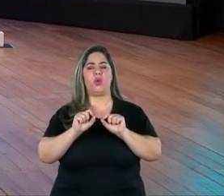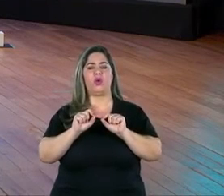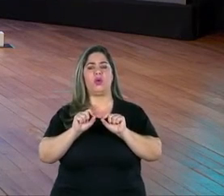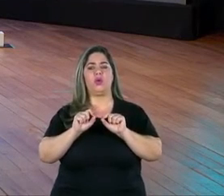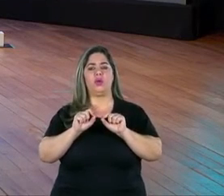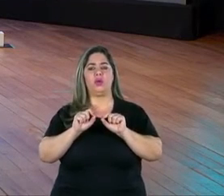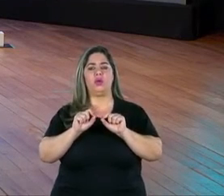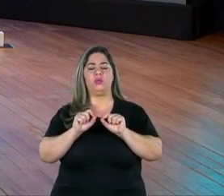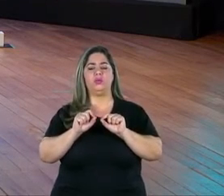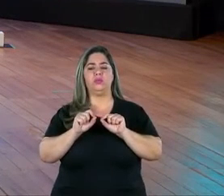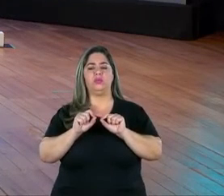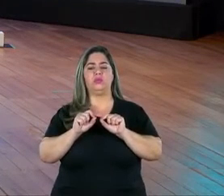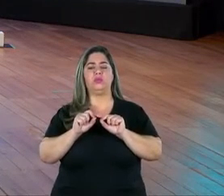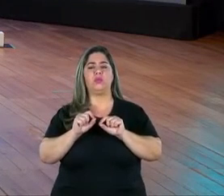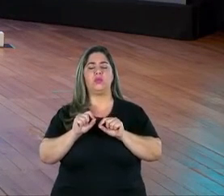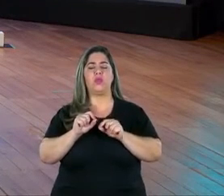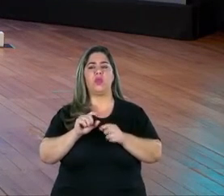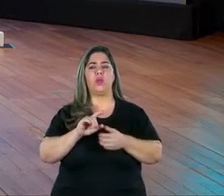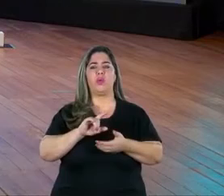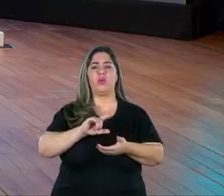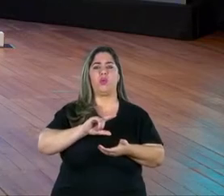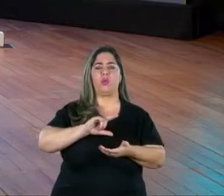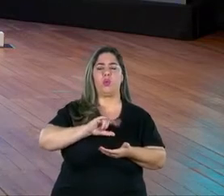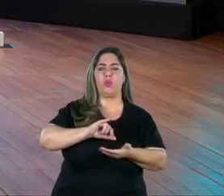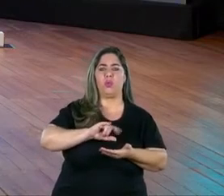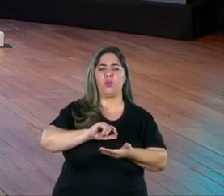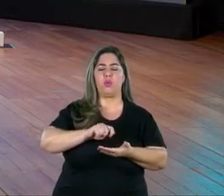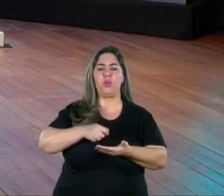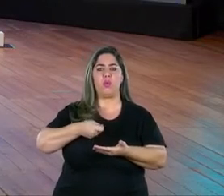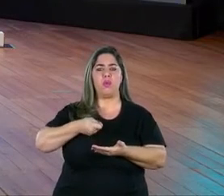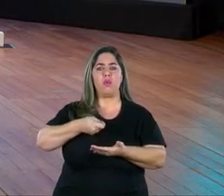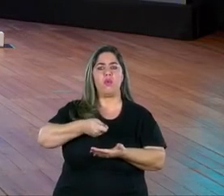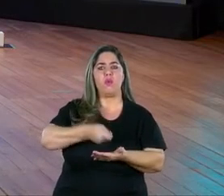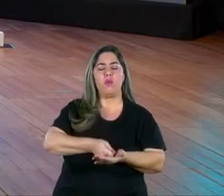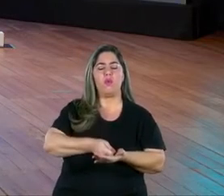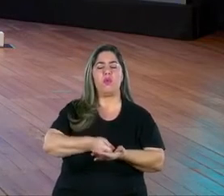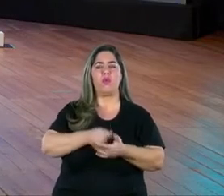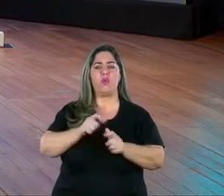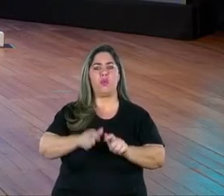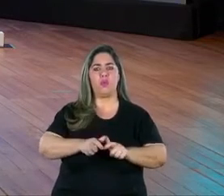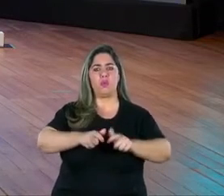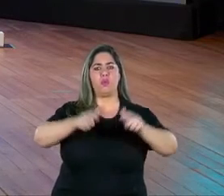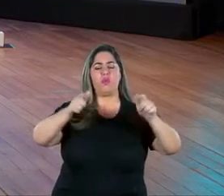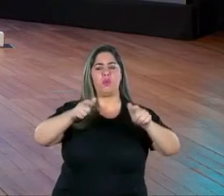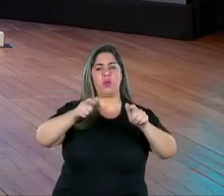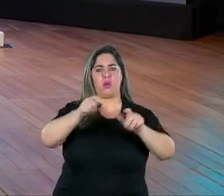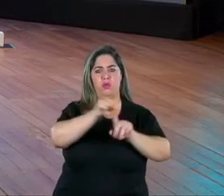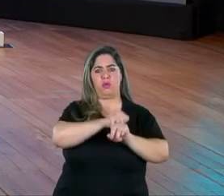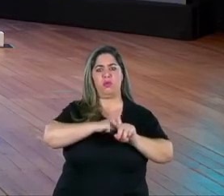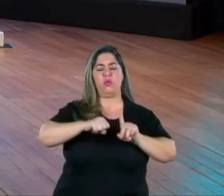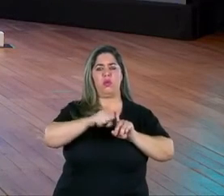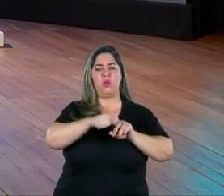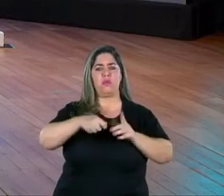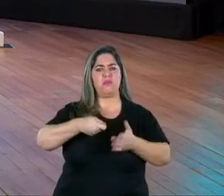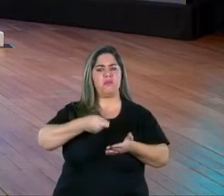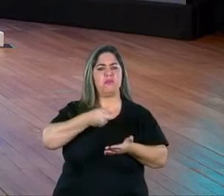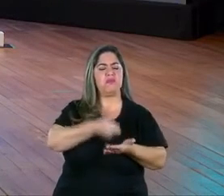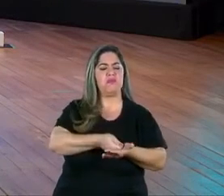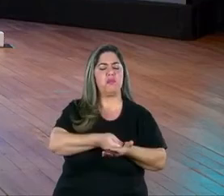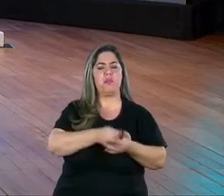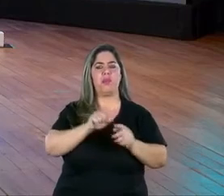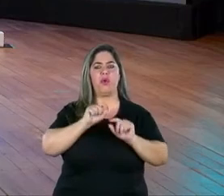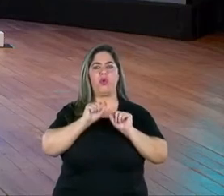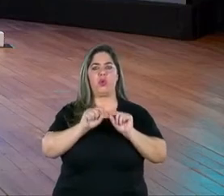lógica de um capitalismo que impõe ainda a uma grande maioria da sociedade